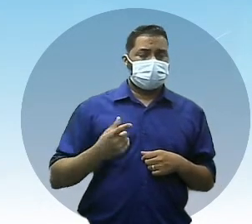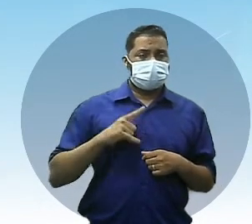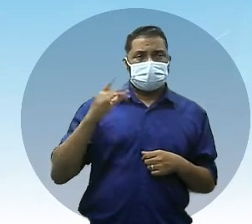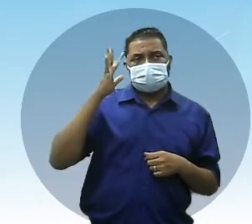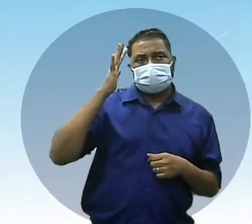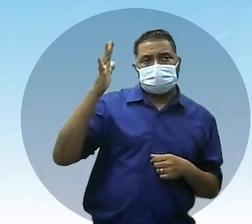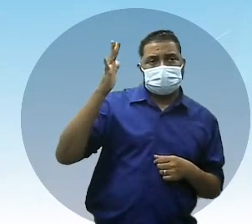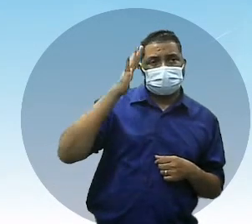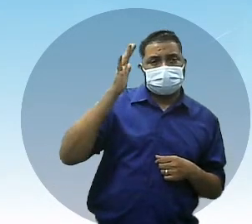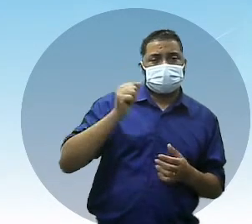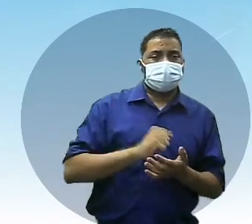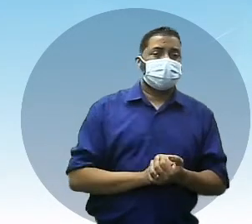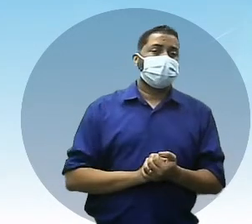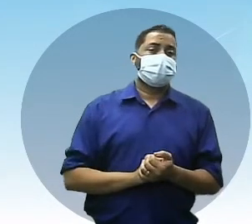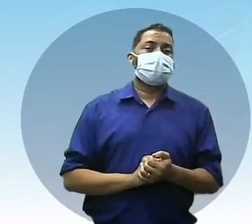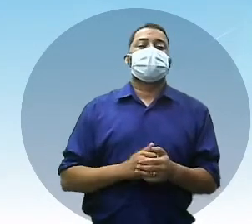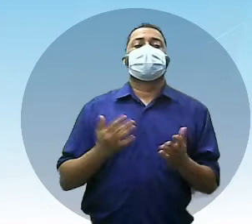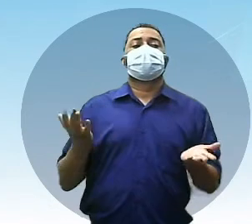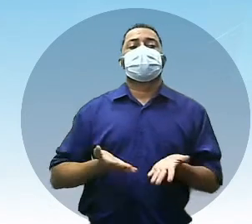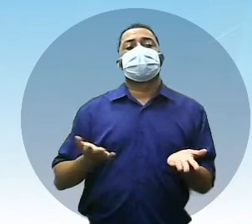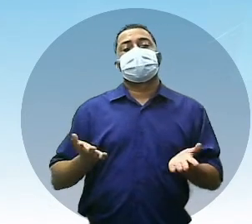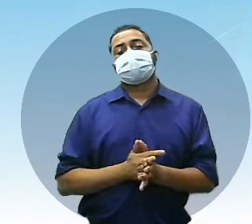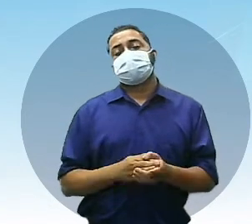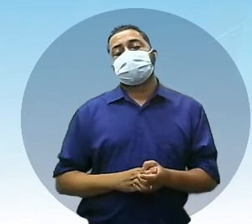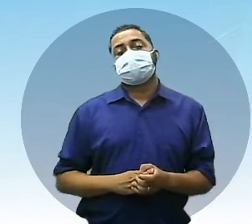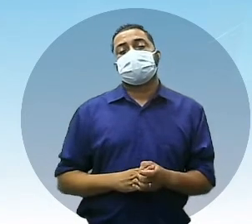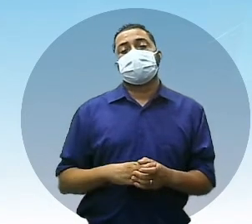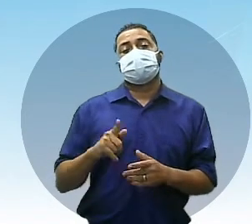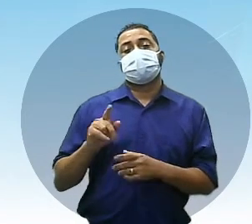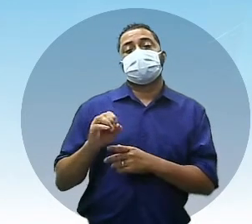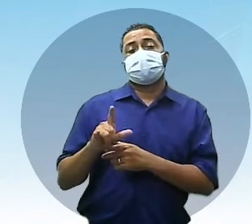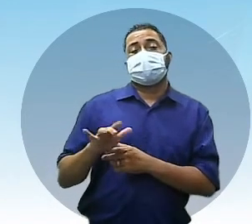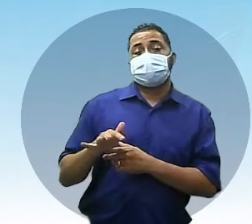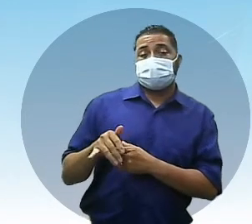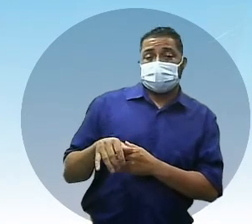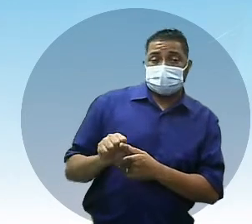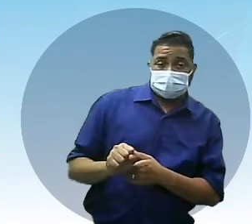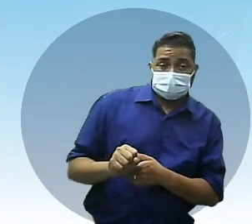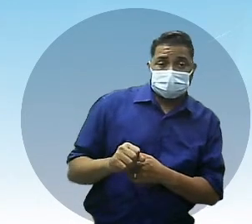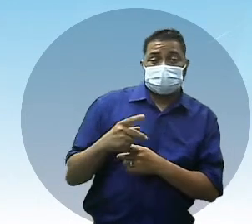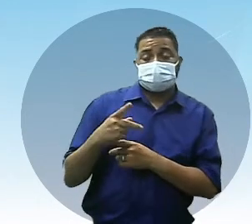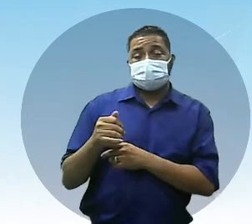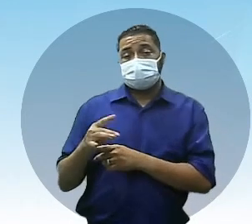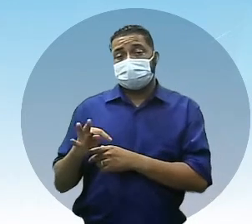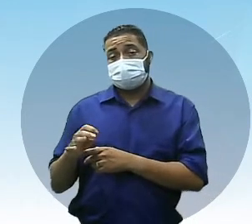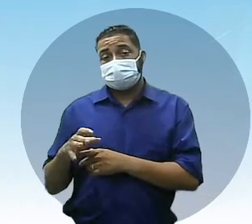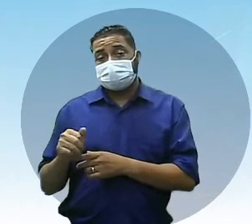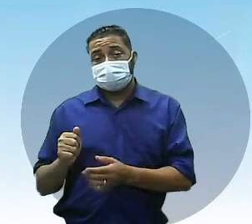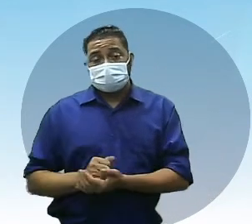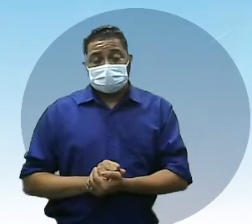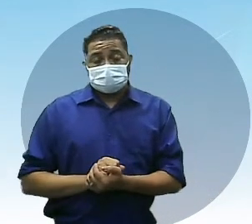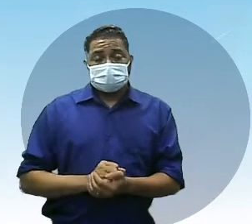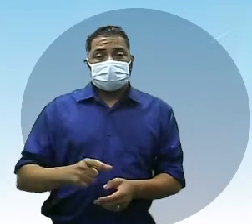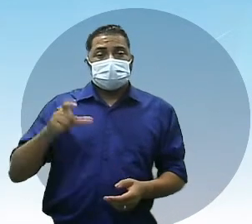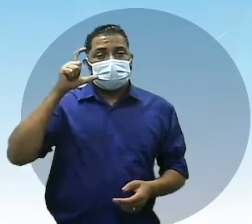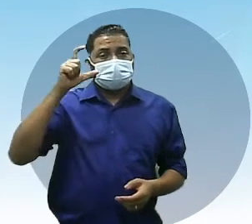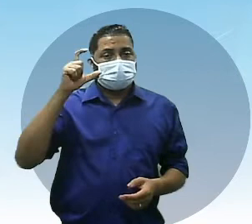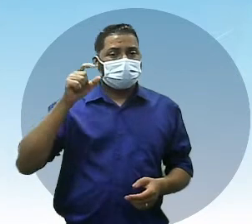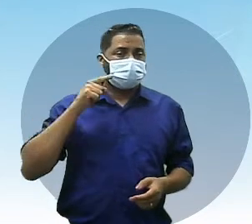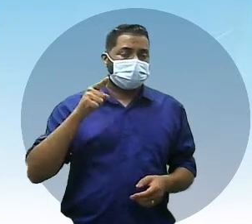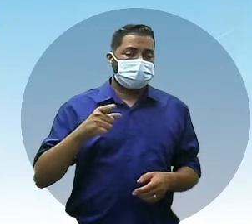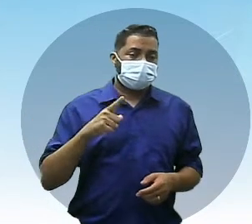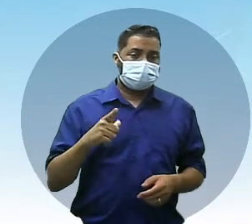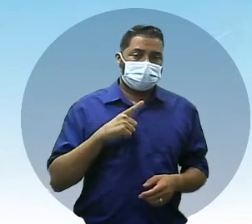metáfora bíblica, Israel agora é o Golias e a Palestina é o Davi. É interessante que você esteja a